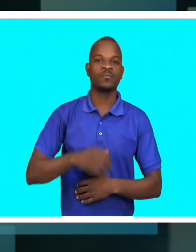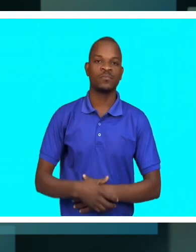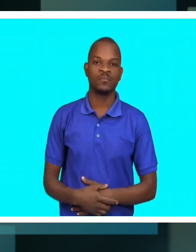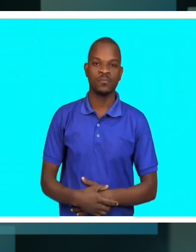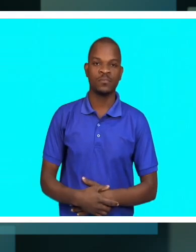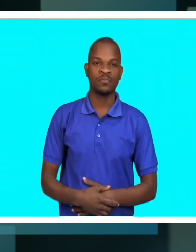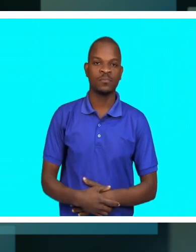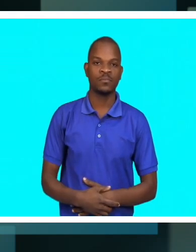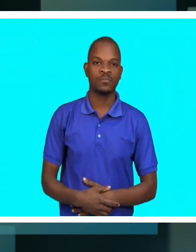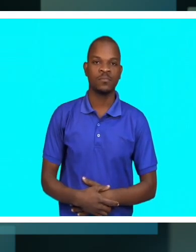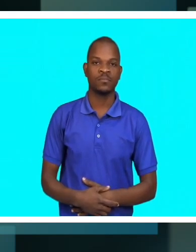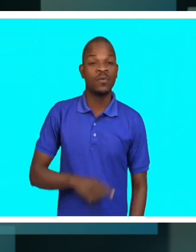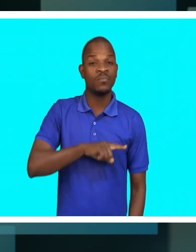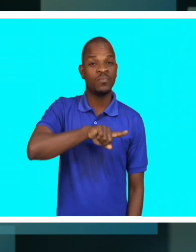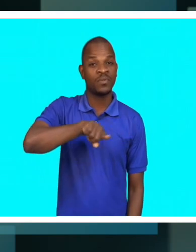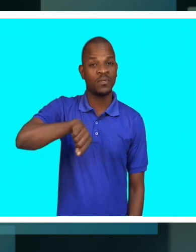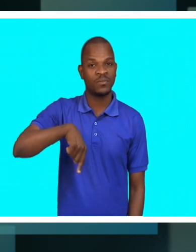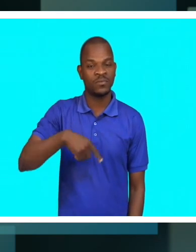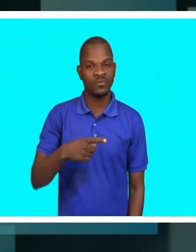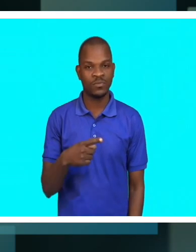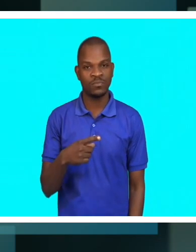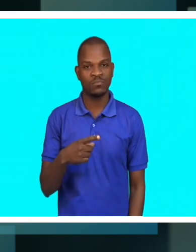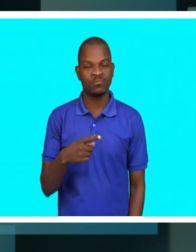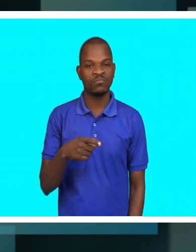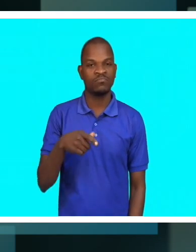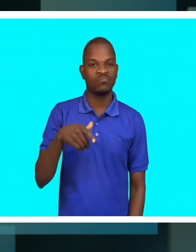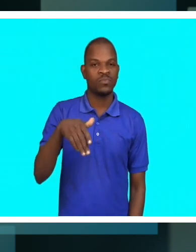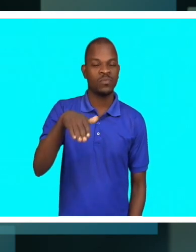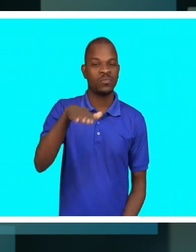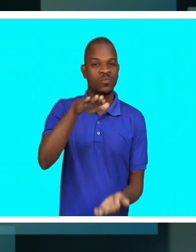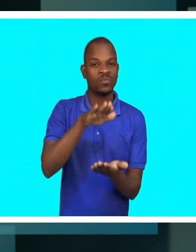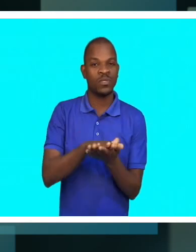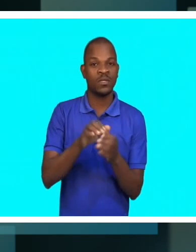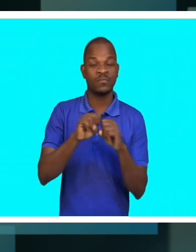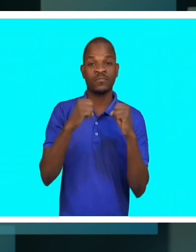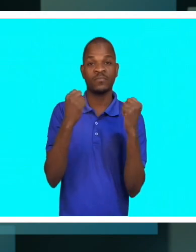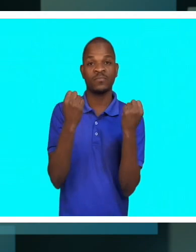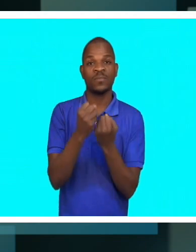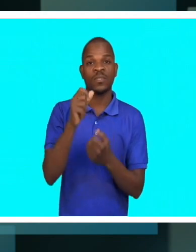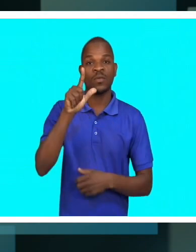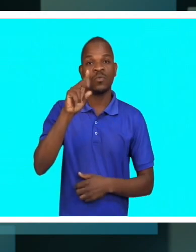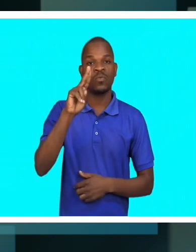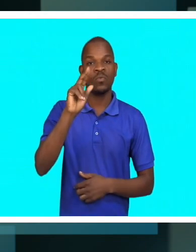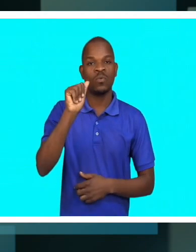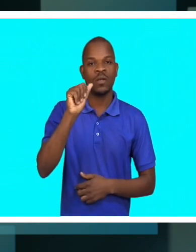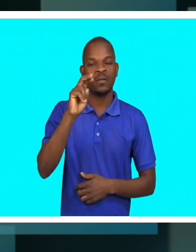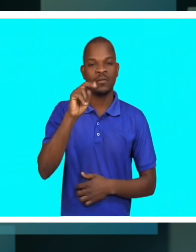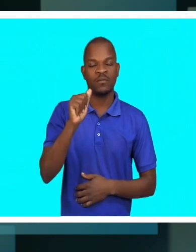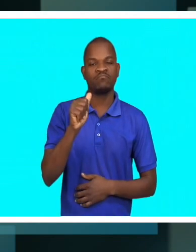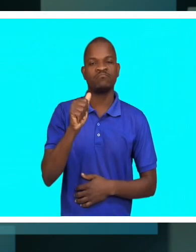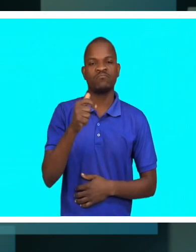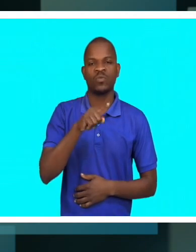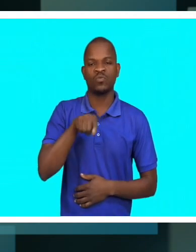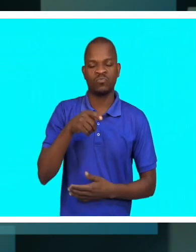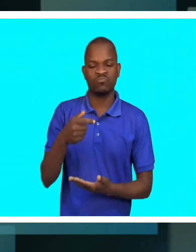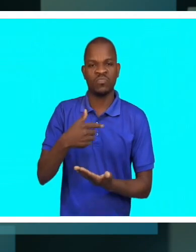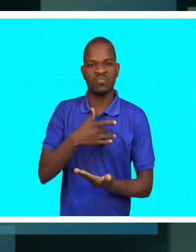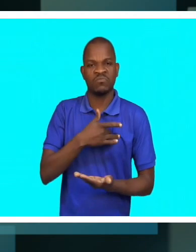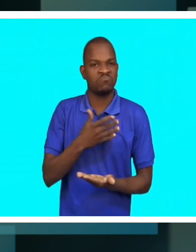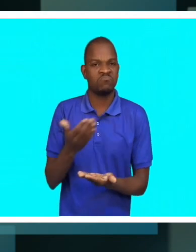das políticas nacionais. Para nós, aqui na cooperativa, é bem-vindo, porque acolheu muitas